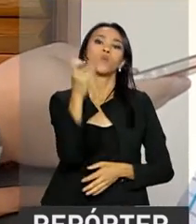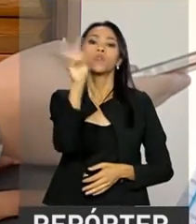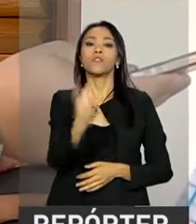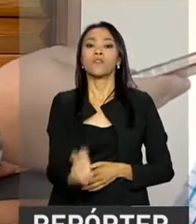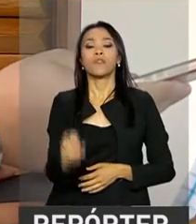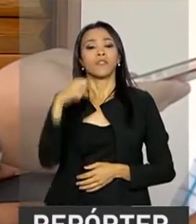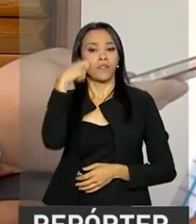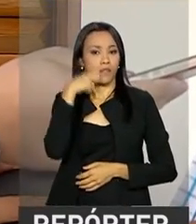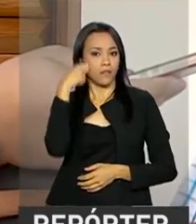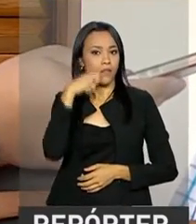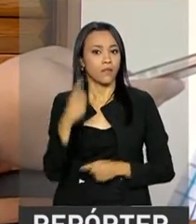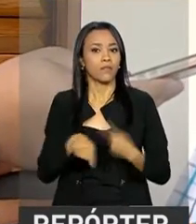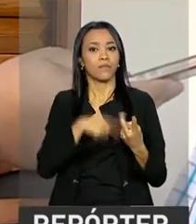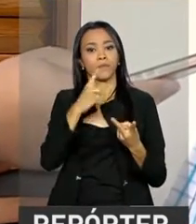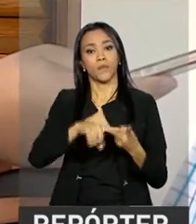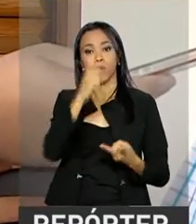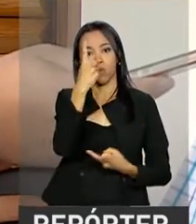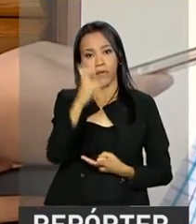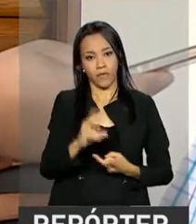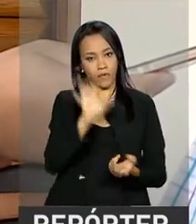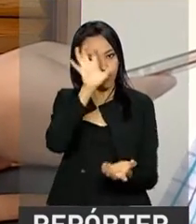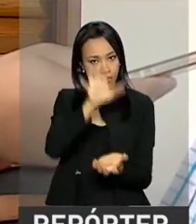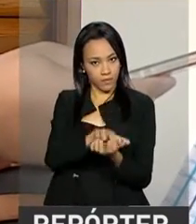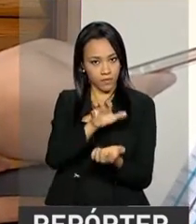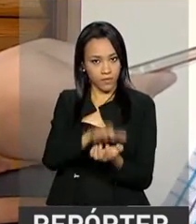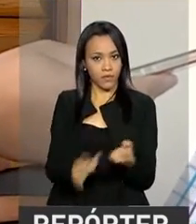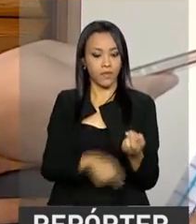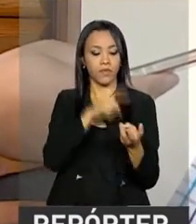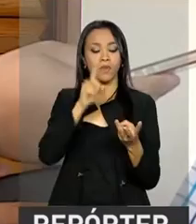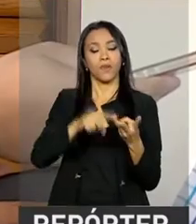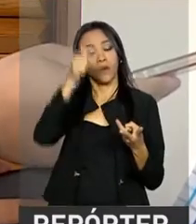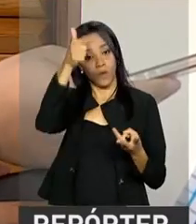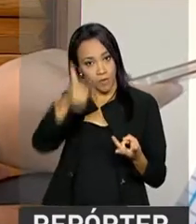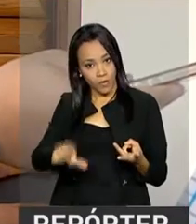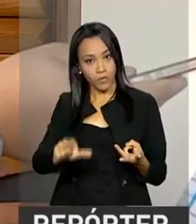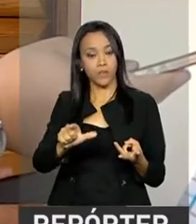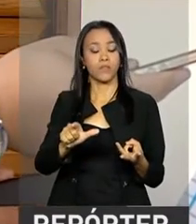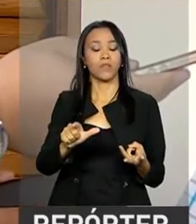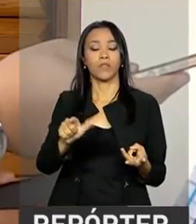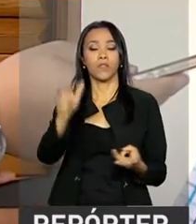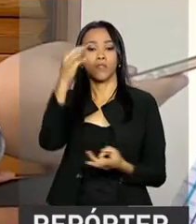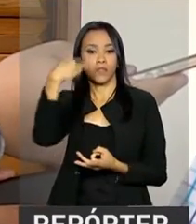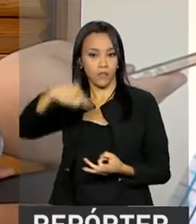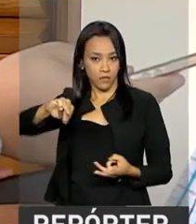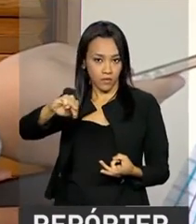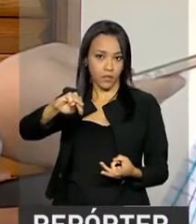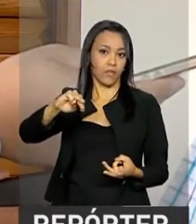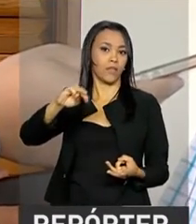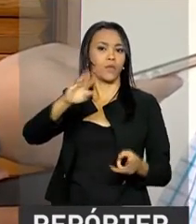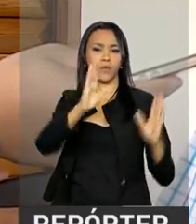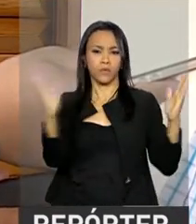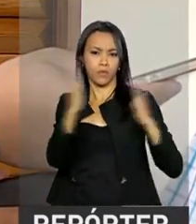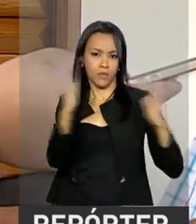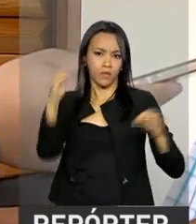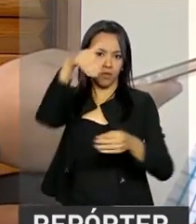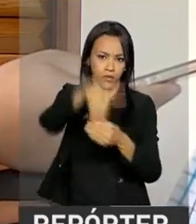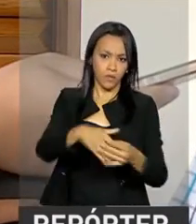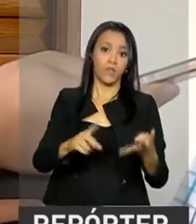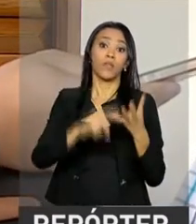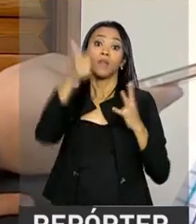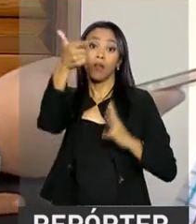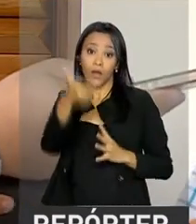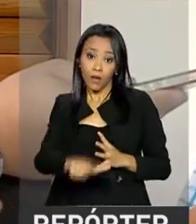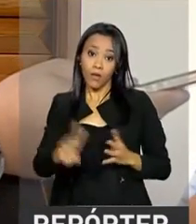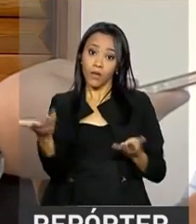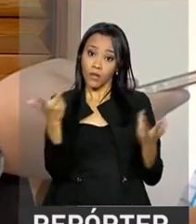grande do norte por uma vez em pernambuco por uma outra vez no maranhão durante as eleições e estamos fazendo